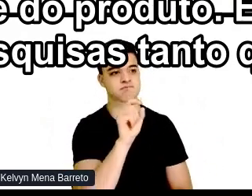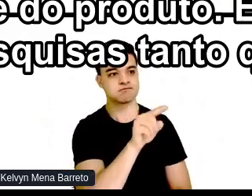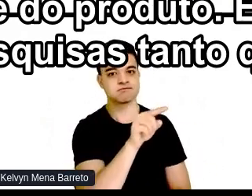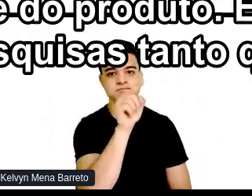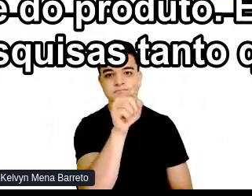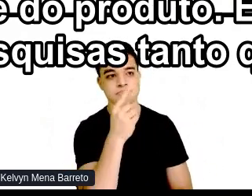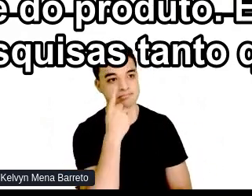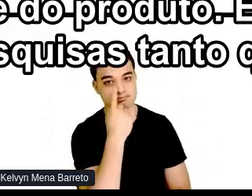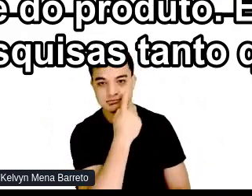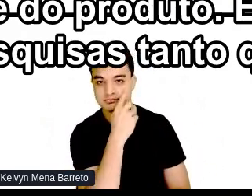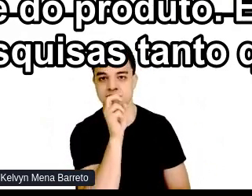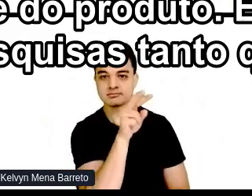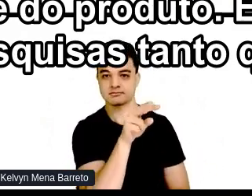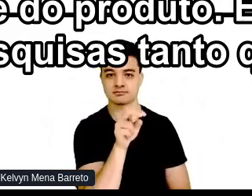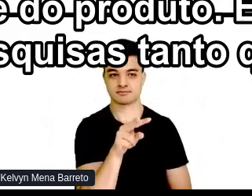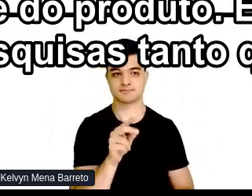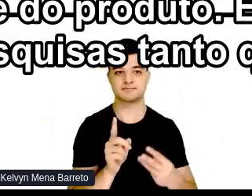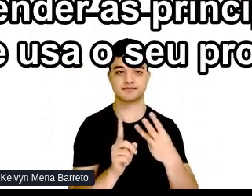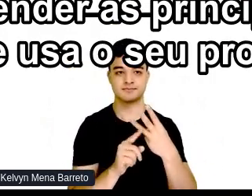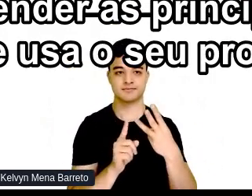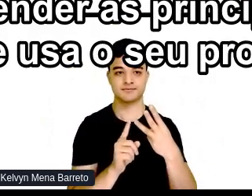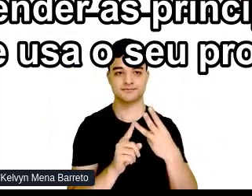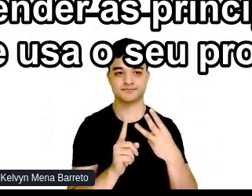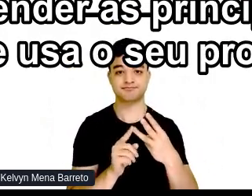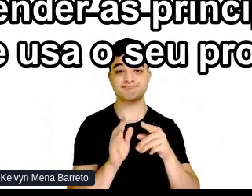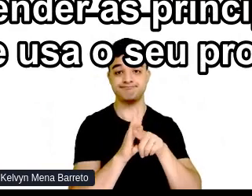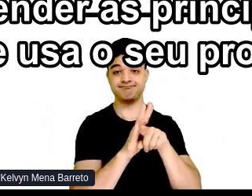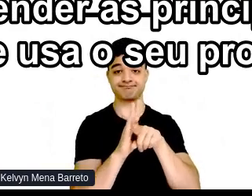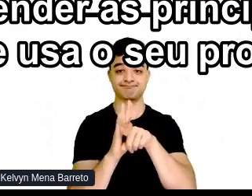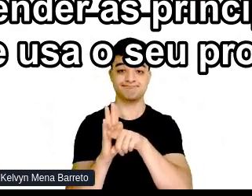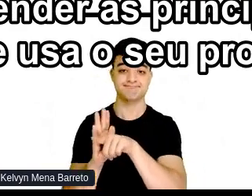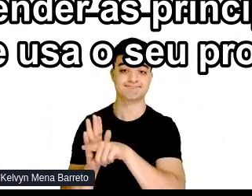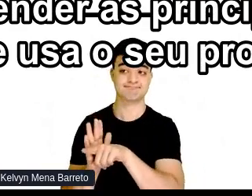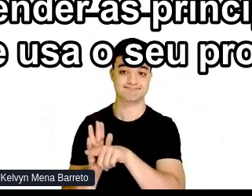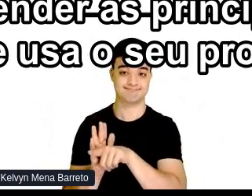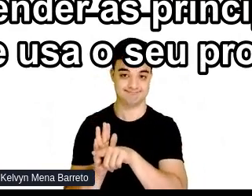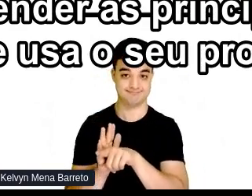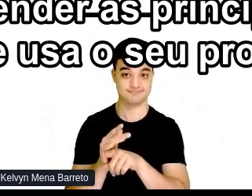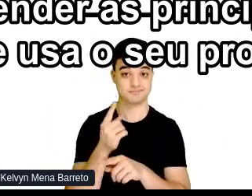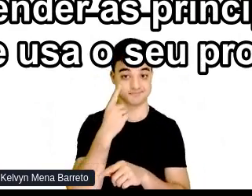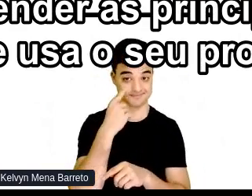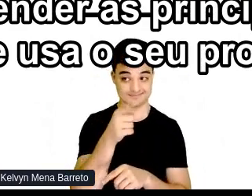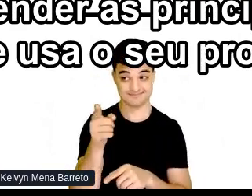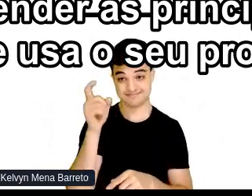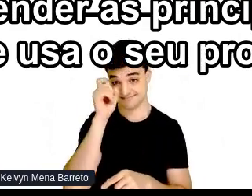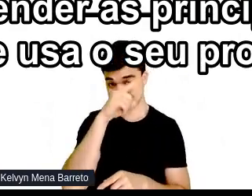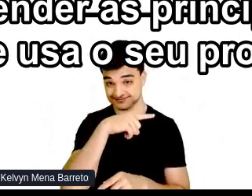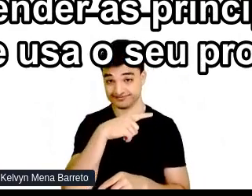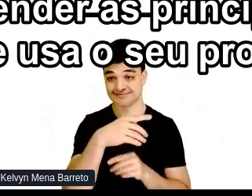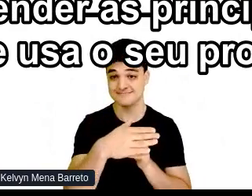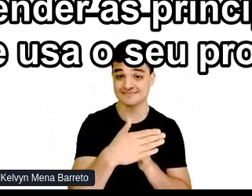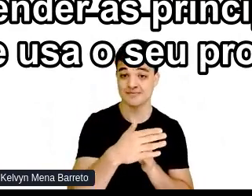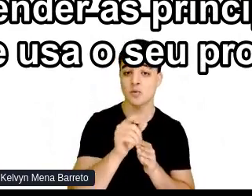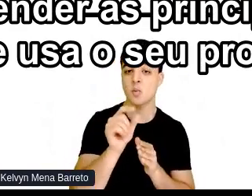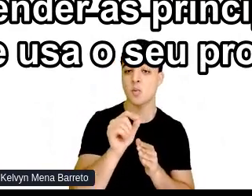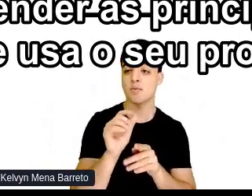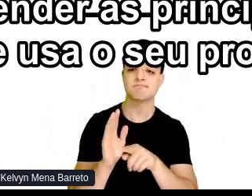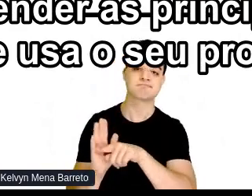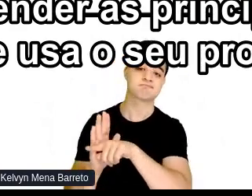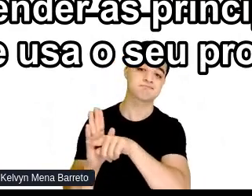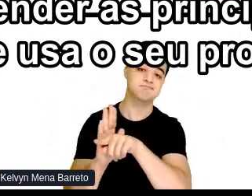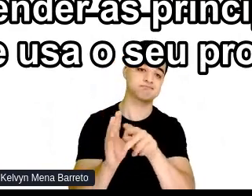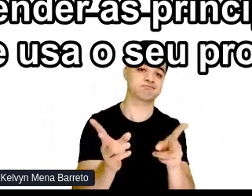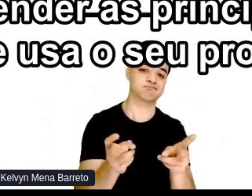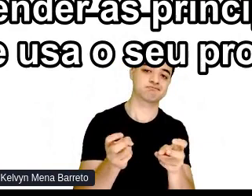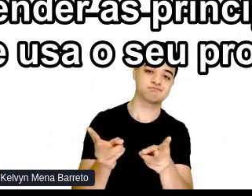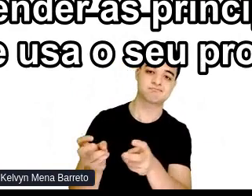Por fim, eu queria deixar aqui uma reflexão para vocês, que seria qual produto digital que você está produzindo hoje para o seu eu do futuro.